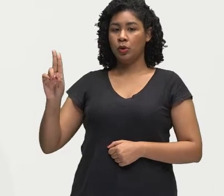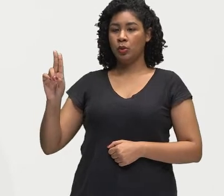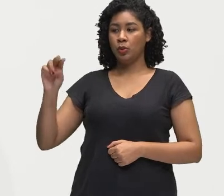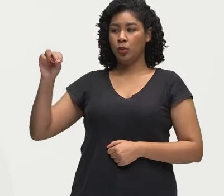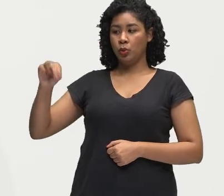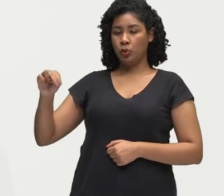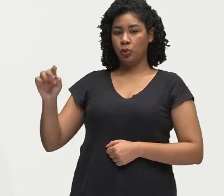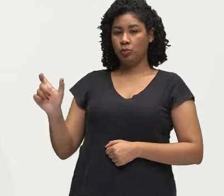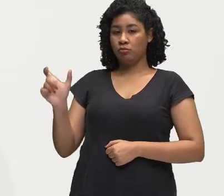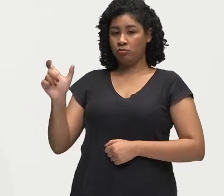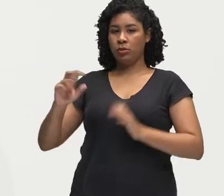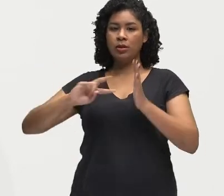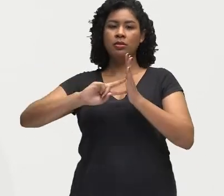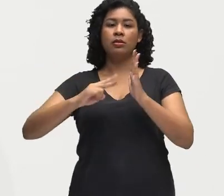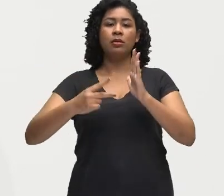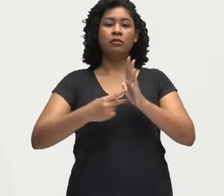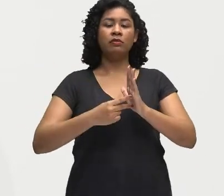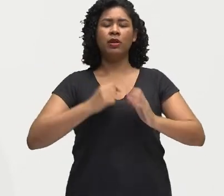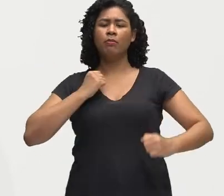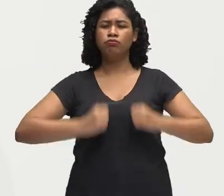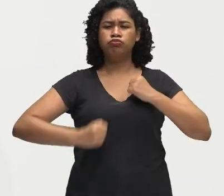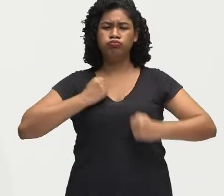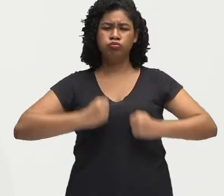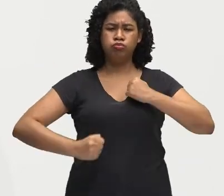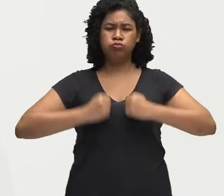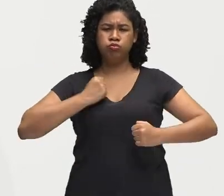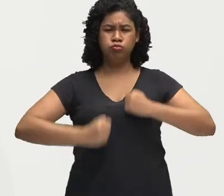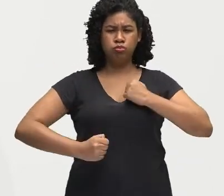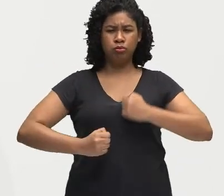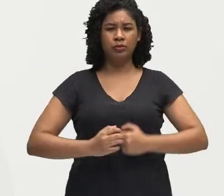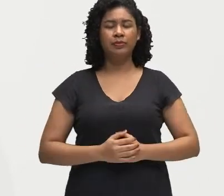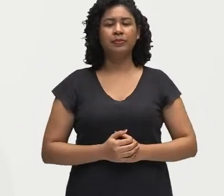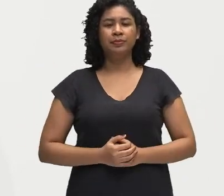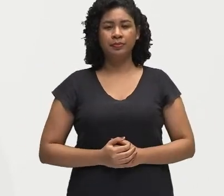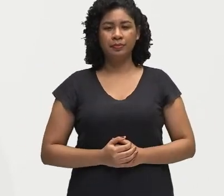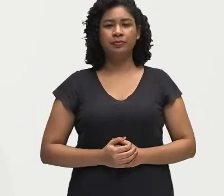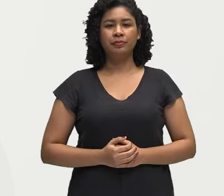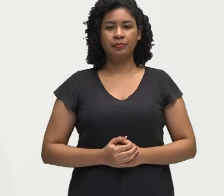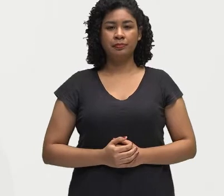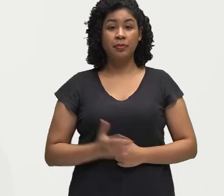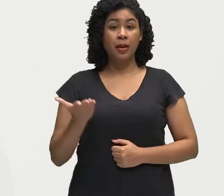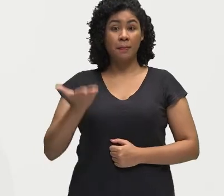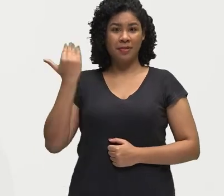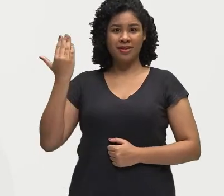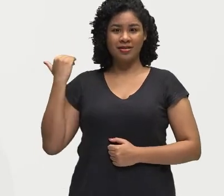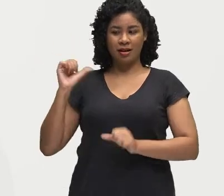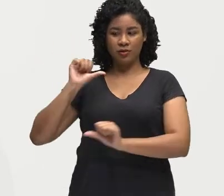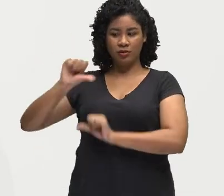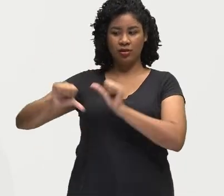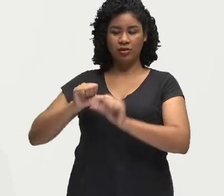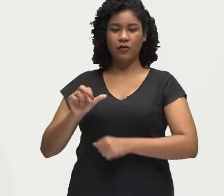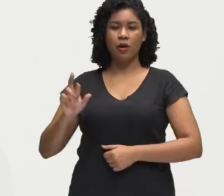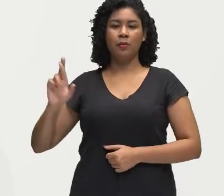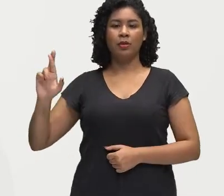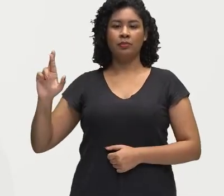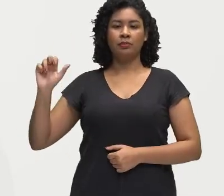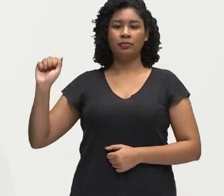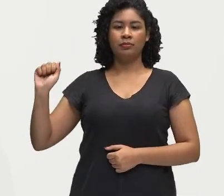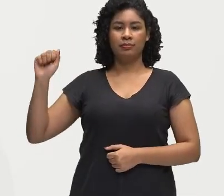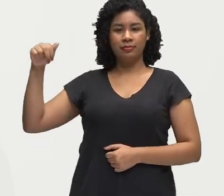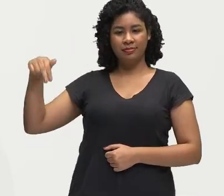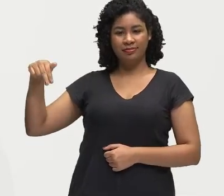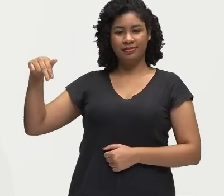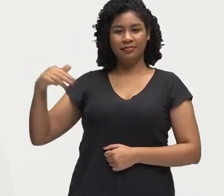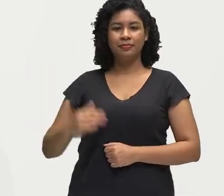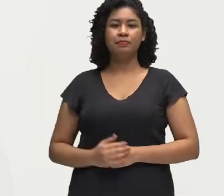correr, ok? Ran, ok? Ran na forma do passado, certo? O que mais?